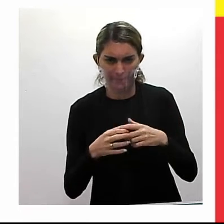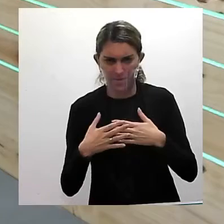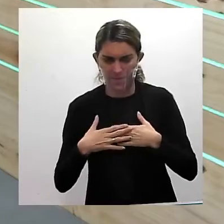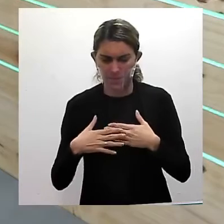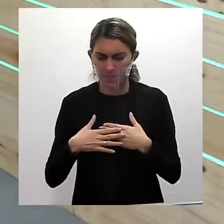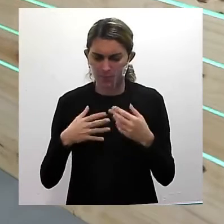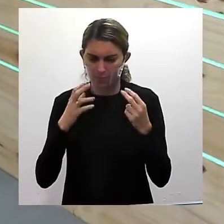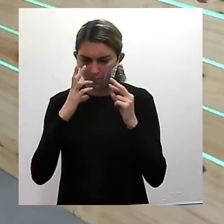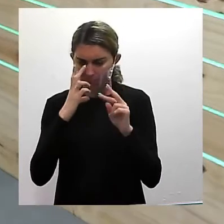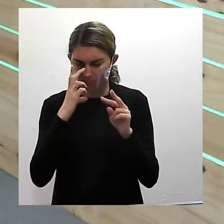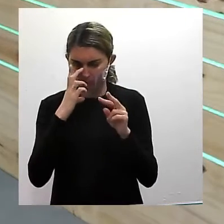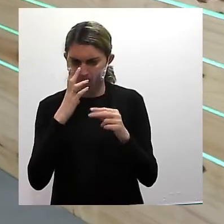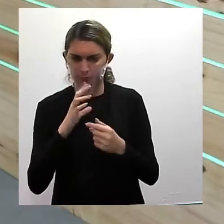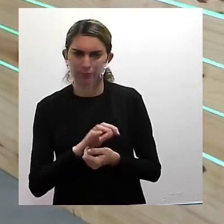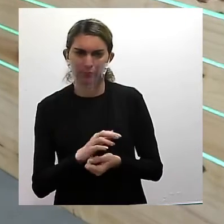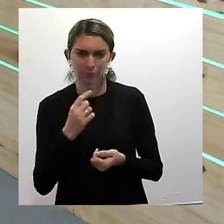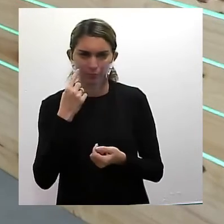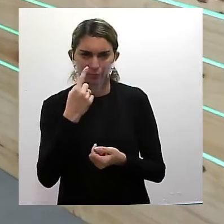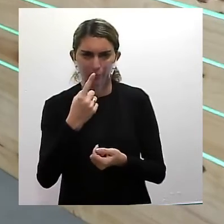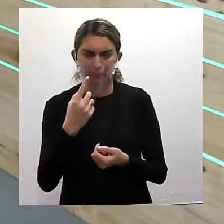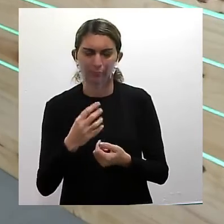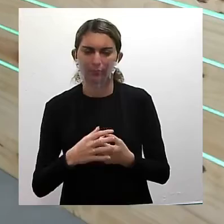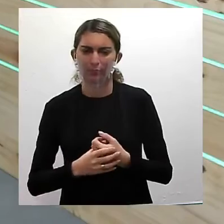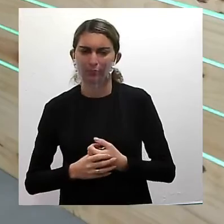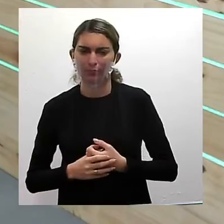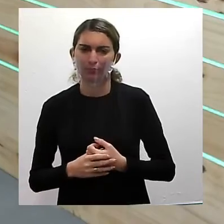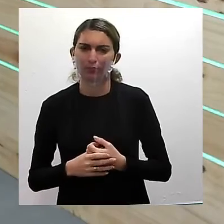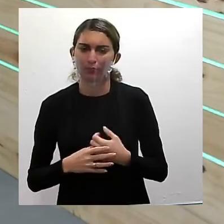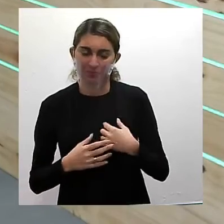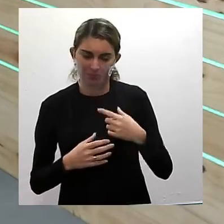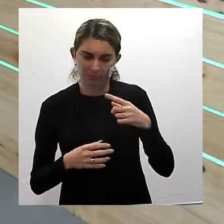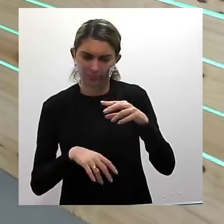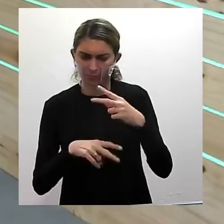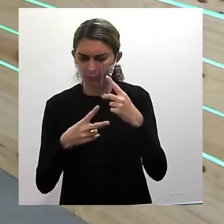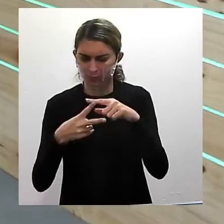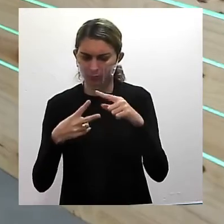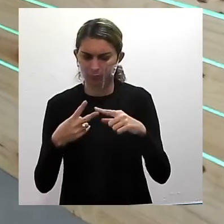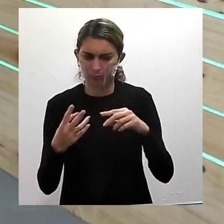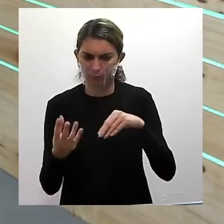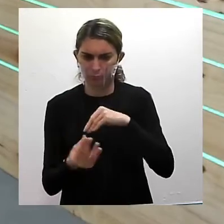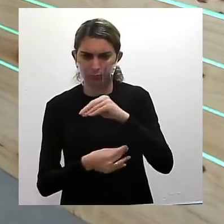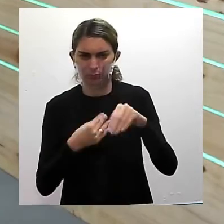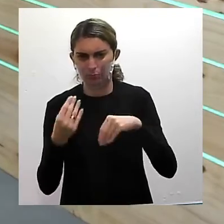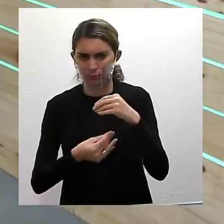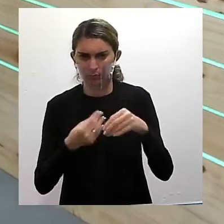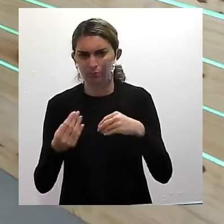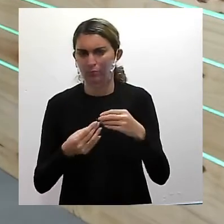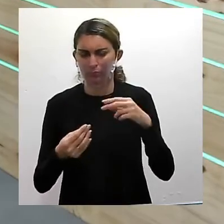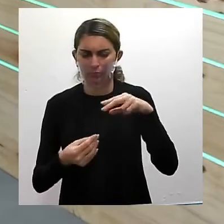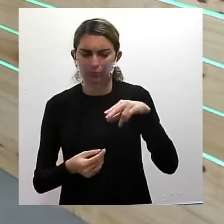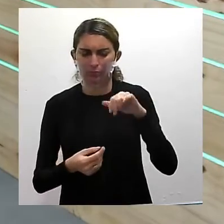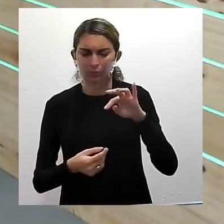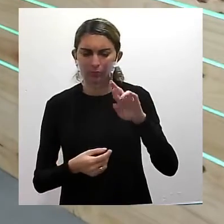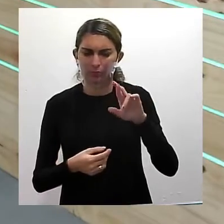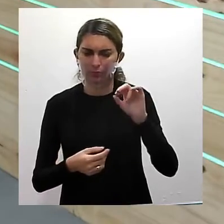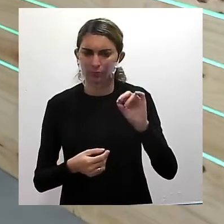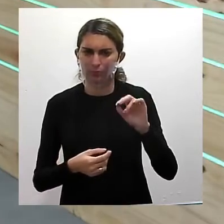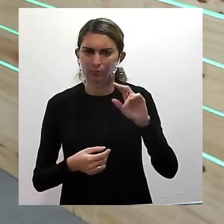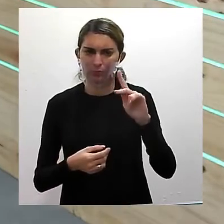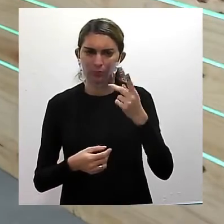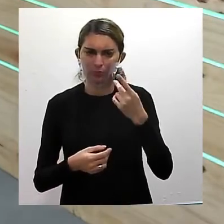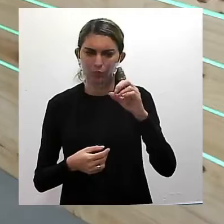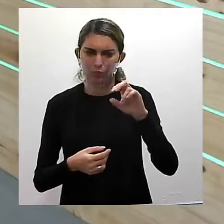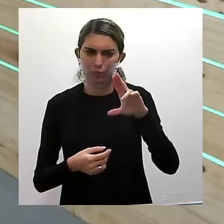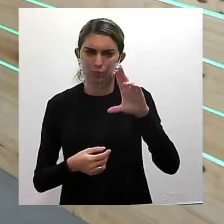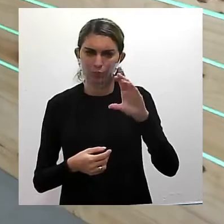bem. Olha o que ele está dizendo para você, né? Ele pegou duas substâncias, nitrato de chumbo. A gente sabe que